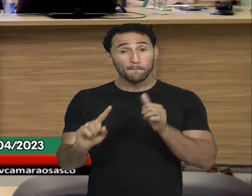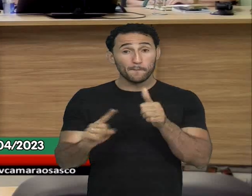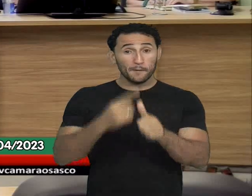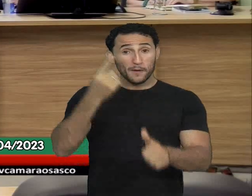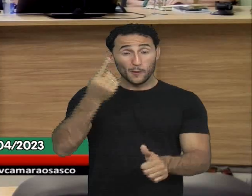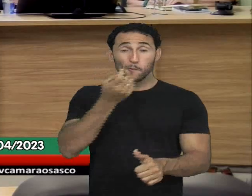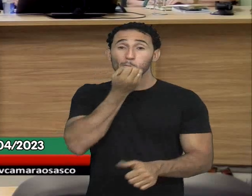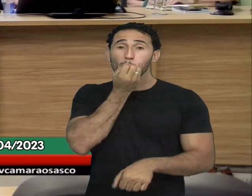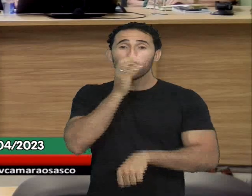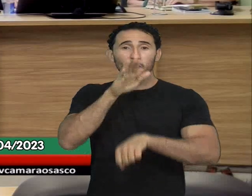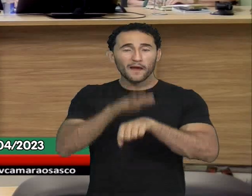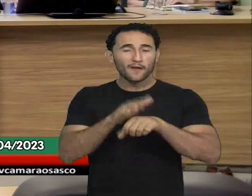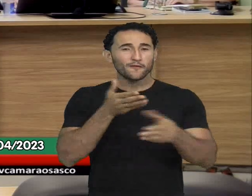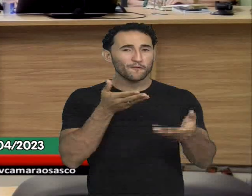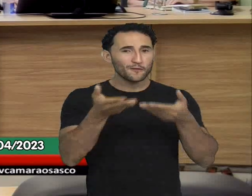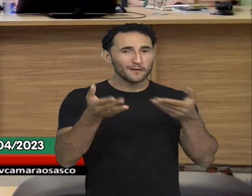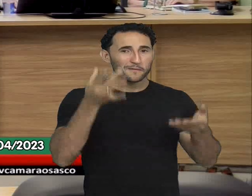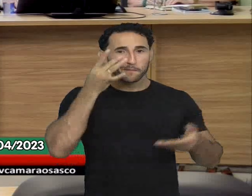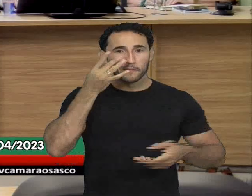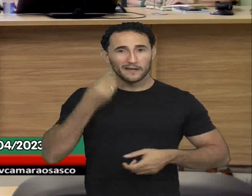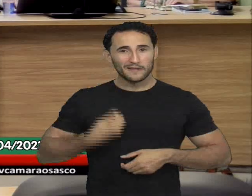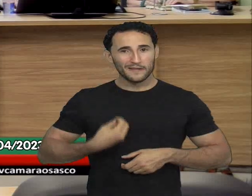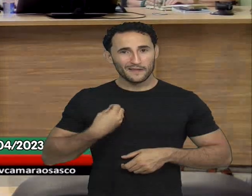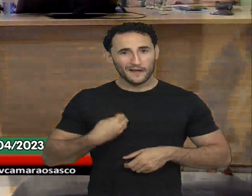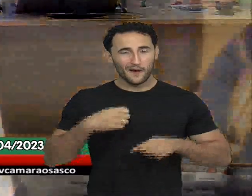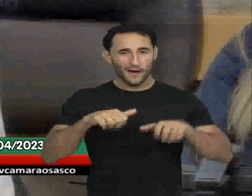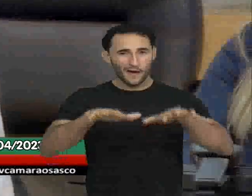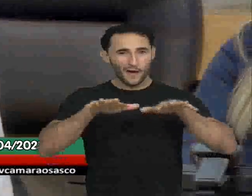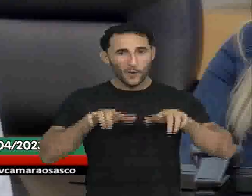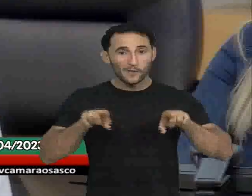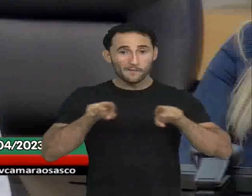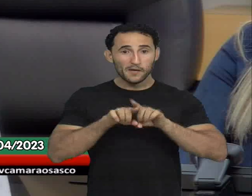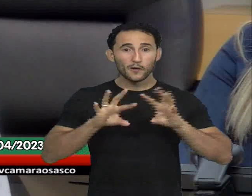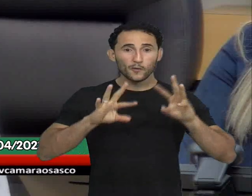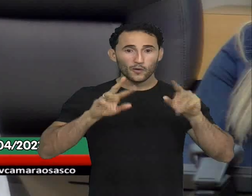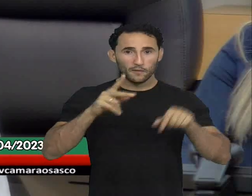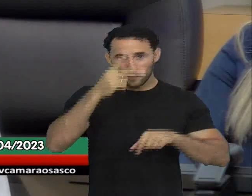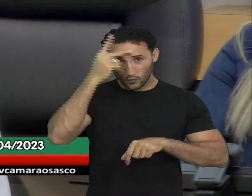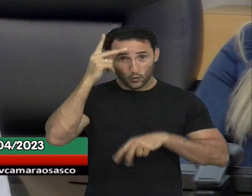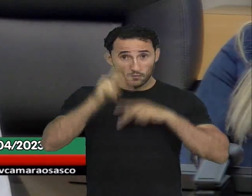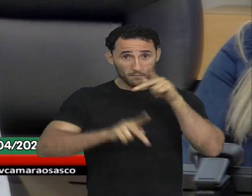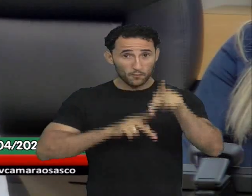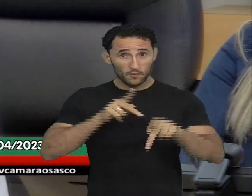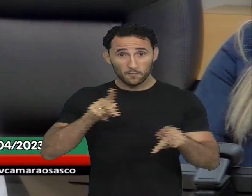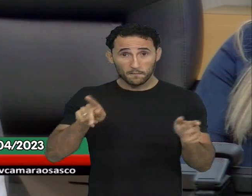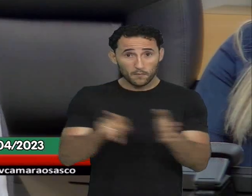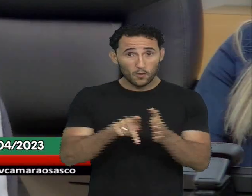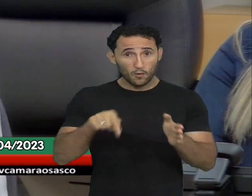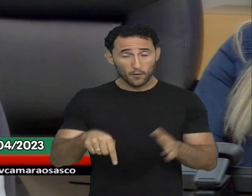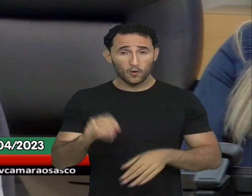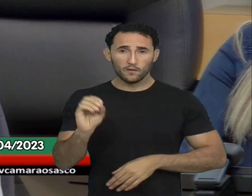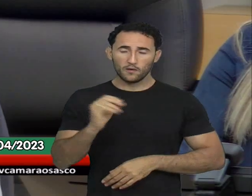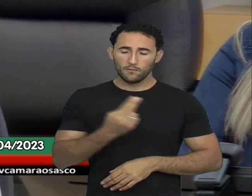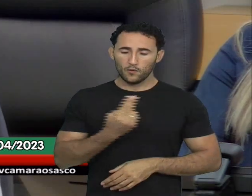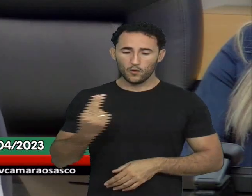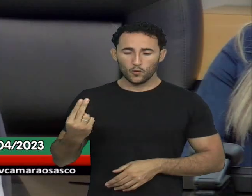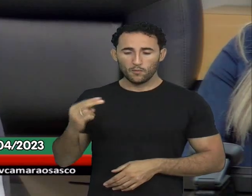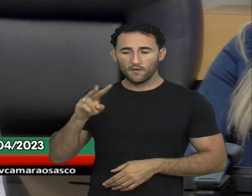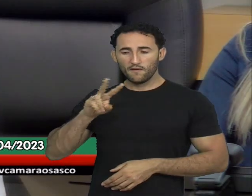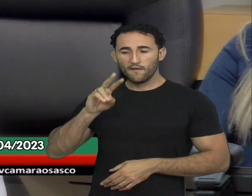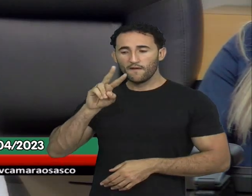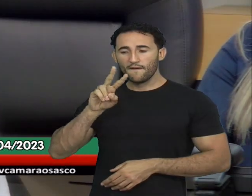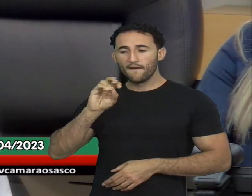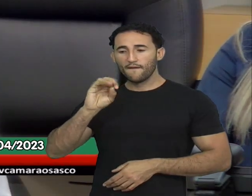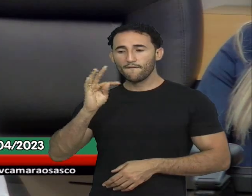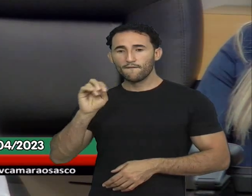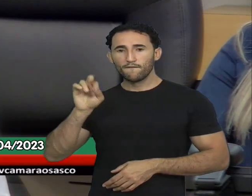e senhores que aqui se encontram. Boa tarde a todos os munícipes de Osasco. Tá? Meu nome é Vitor Henrique Cardoso, eu